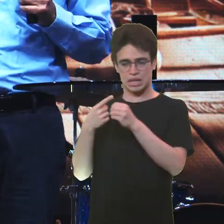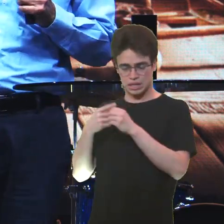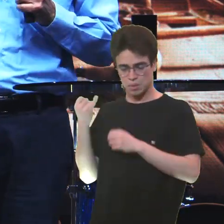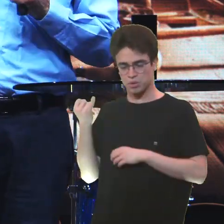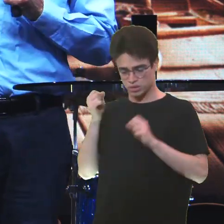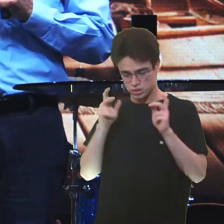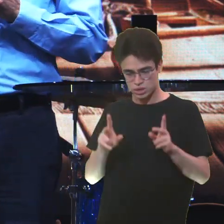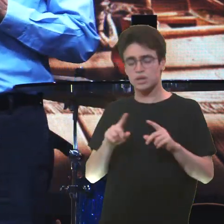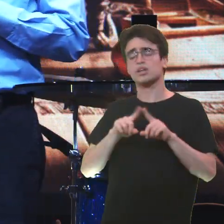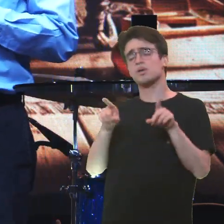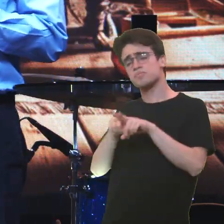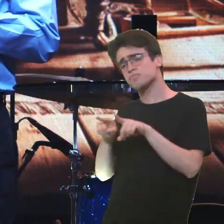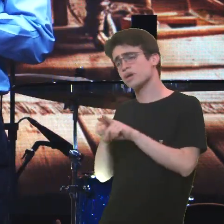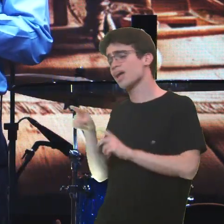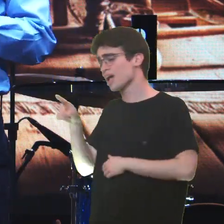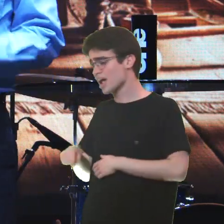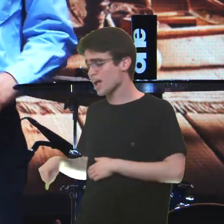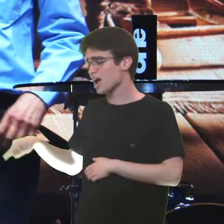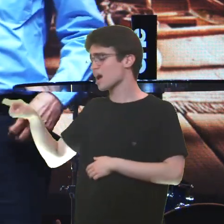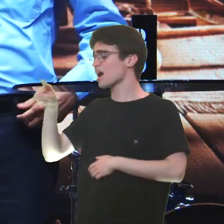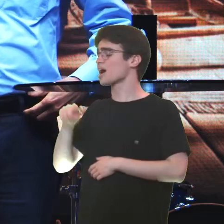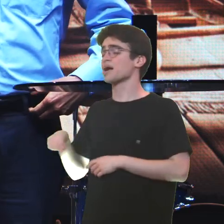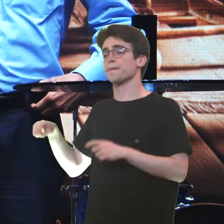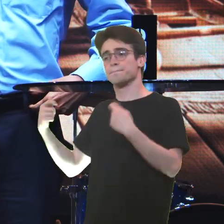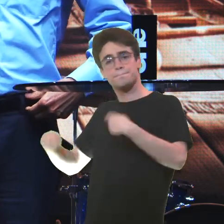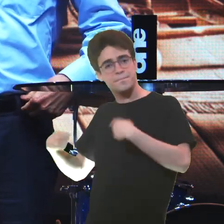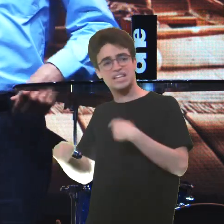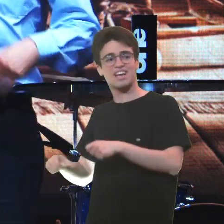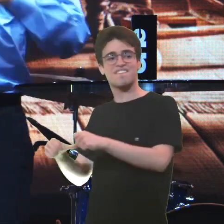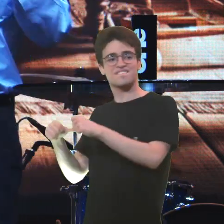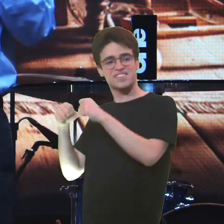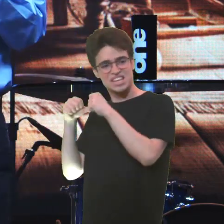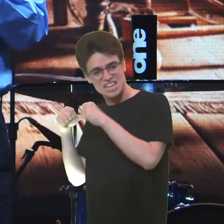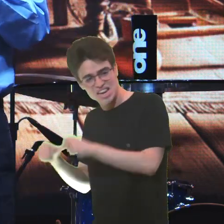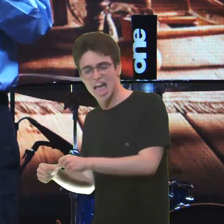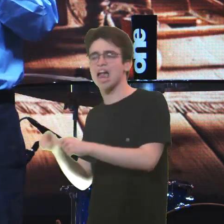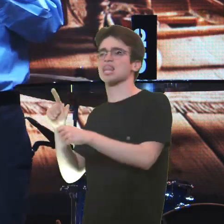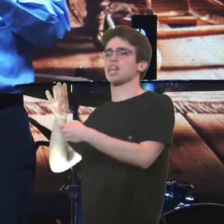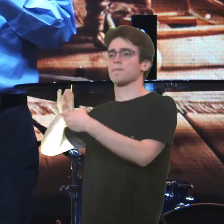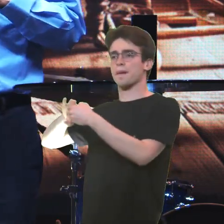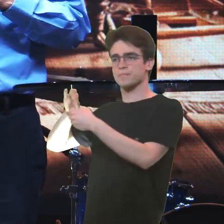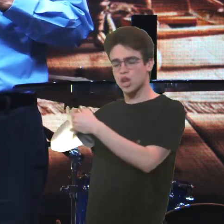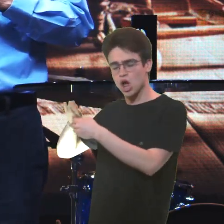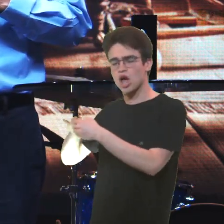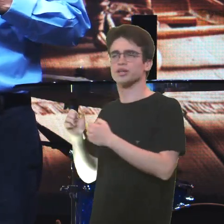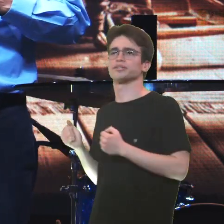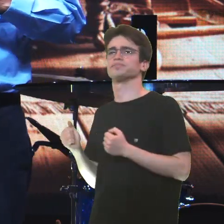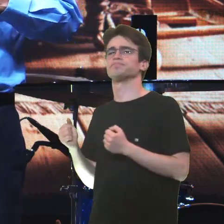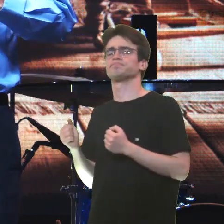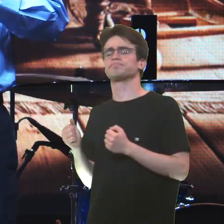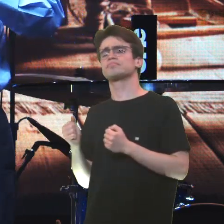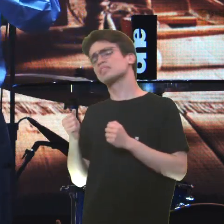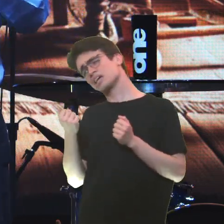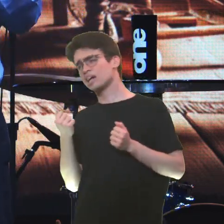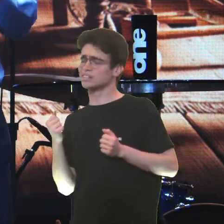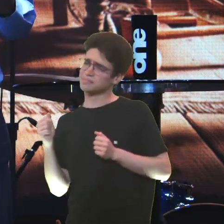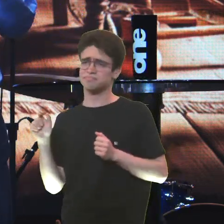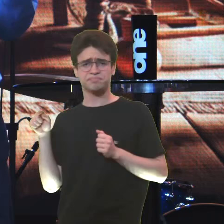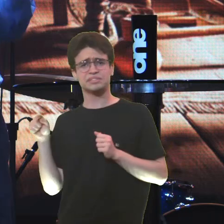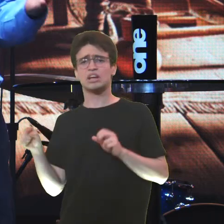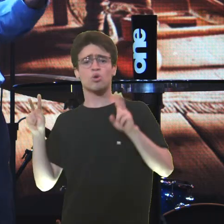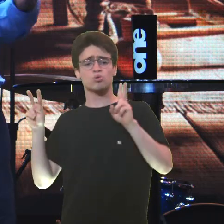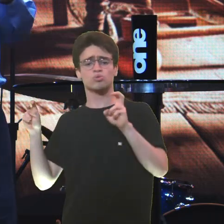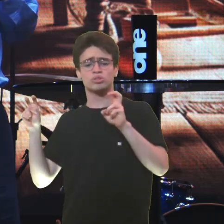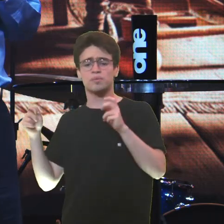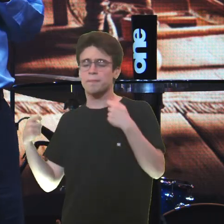echar raíces. é que eles deveriam fazer raízes. Yo diría que se trata Eu diria que se trata de amar